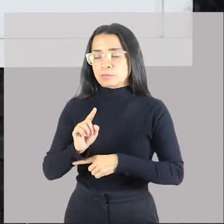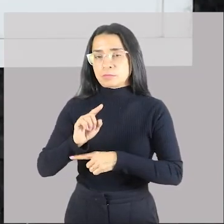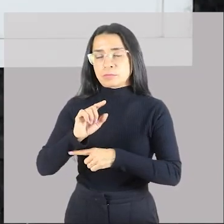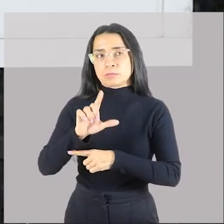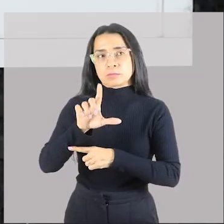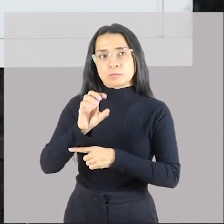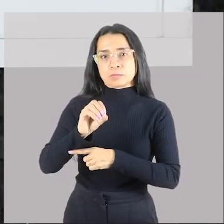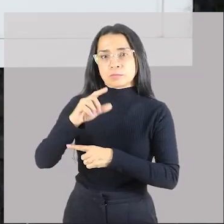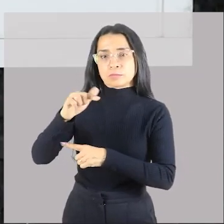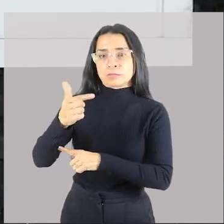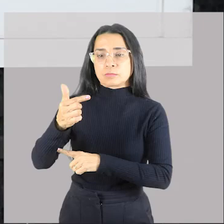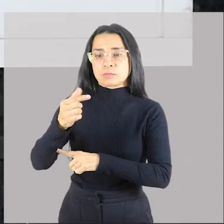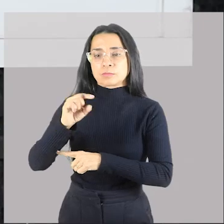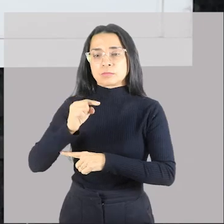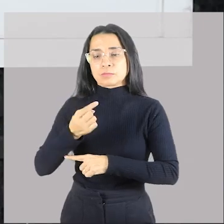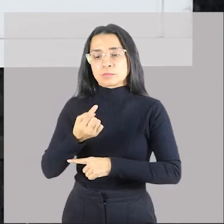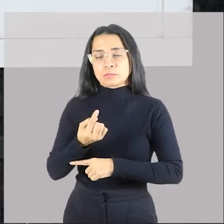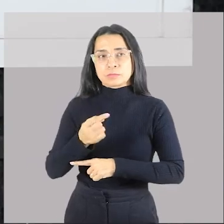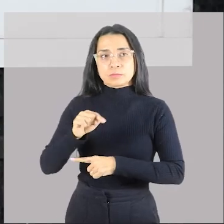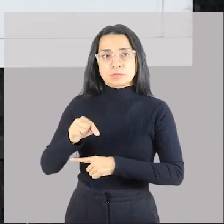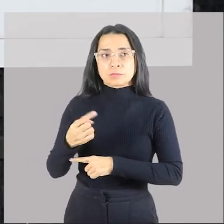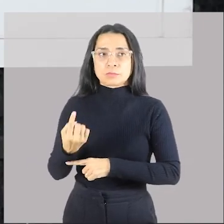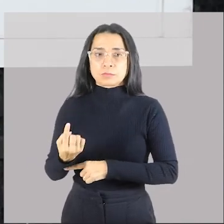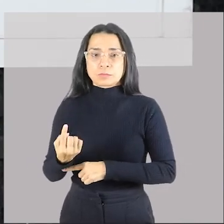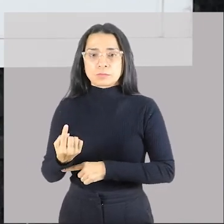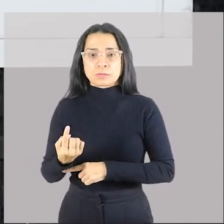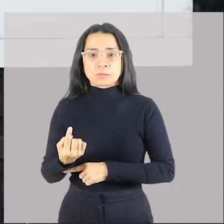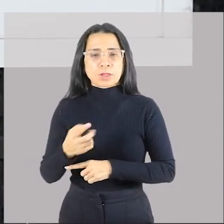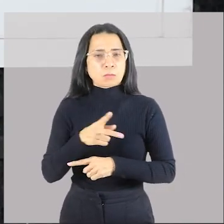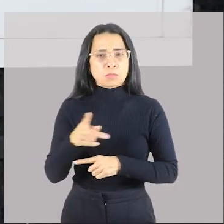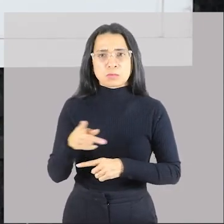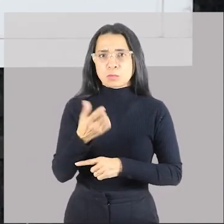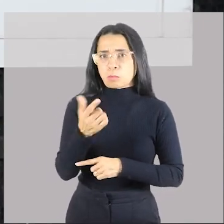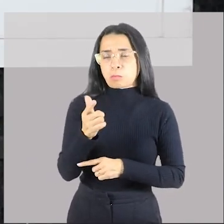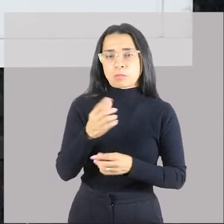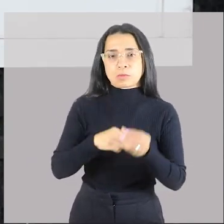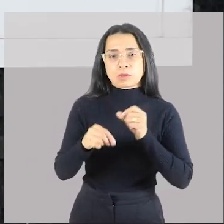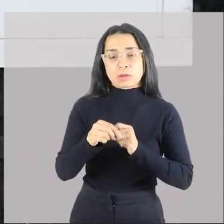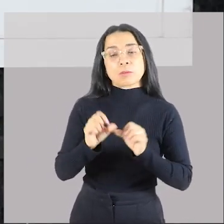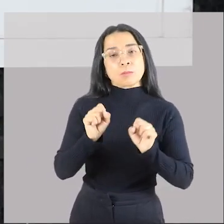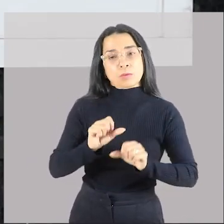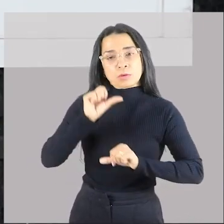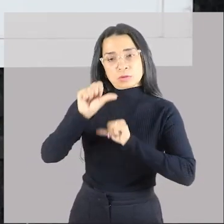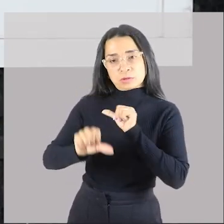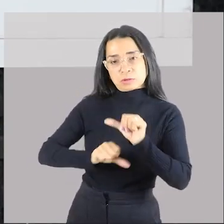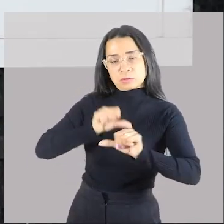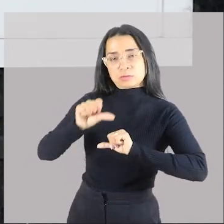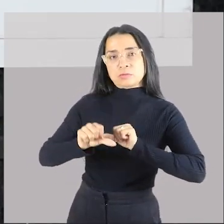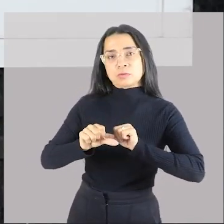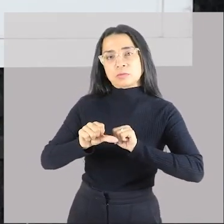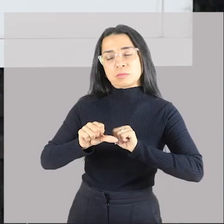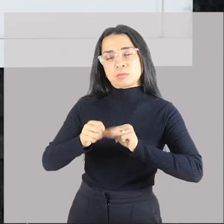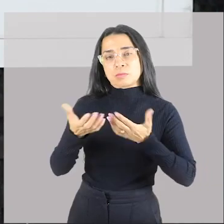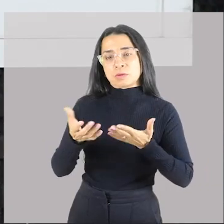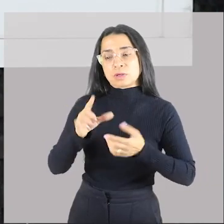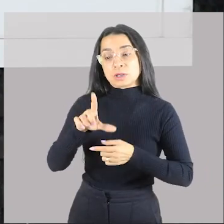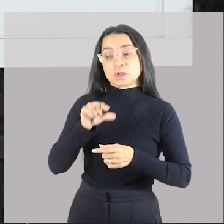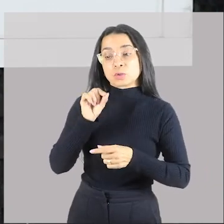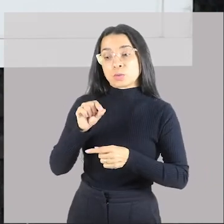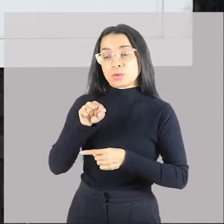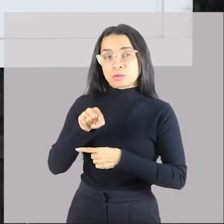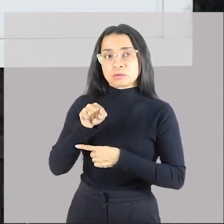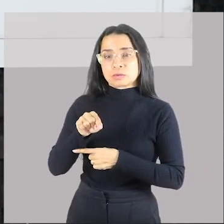Certo? Ah, professor, mas ele não deu. Você pode botar, transformar, mudar a base, escolher uma base. Você